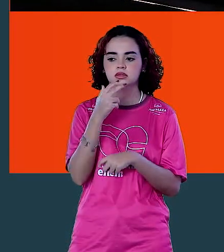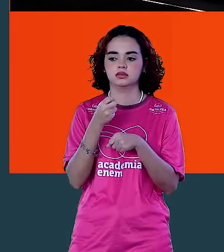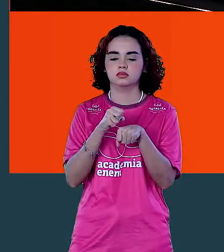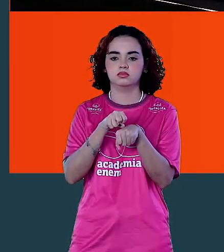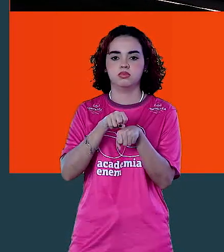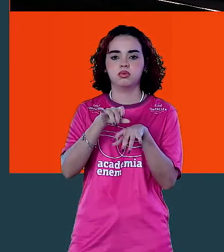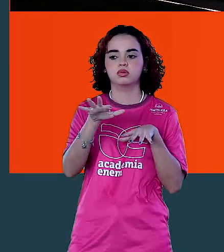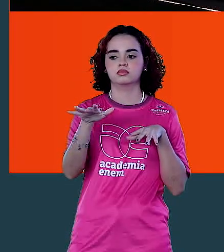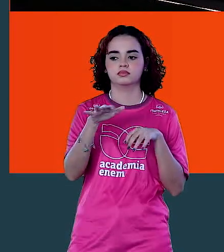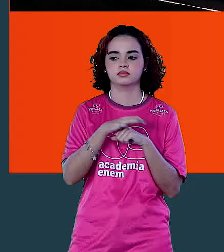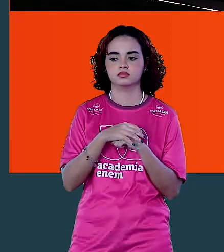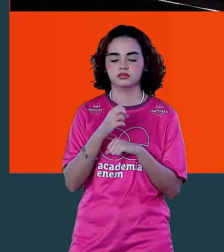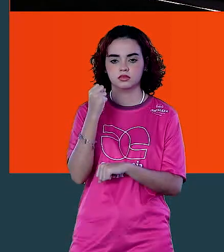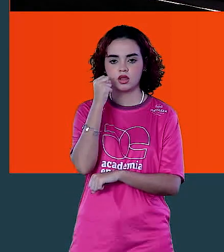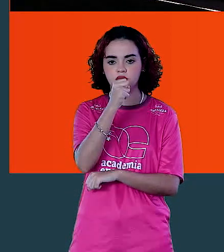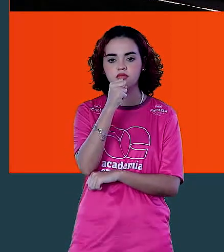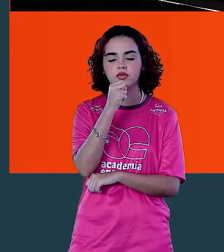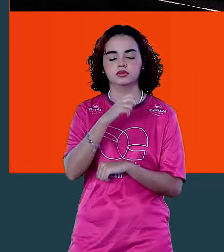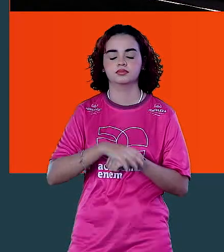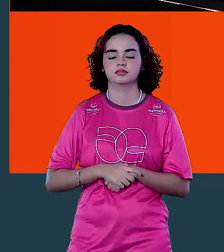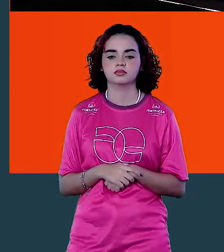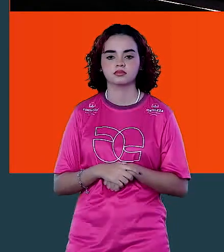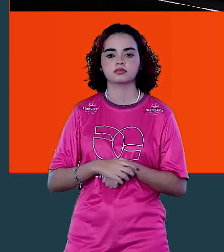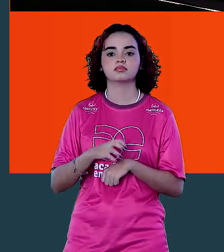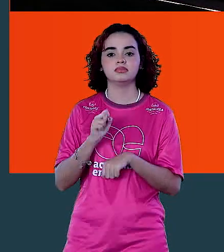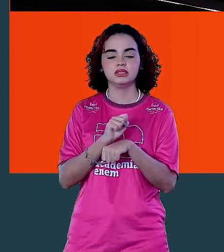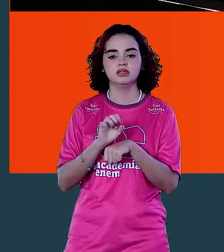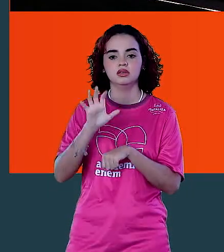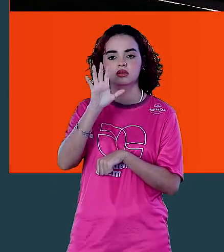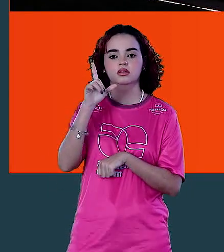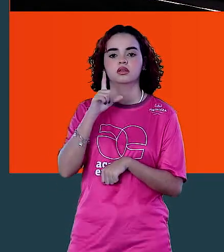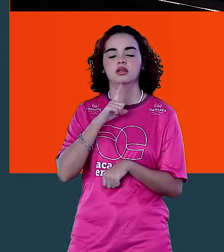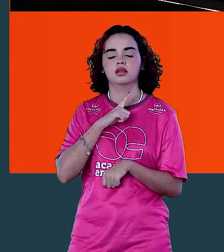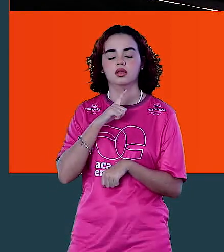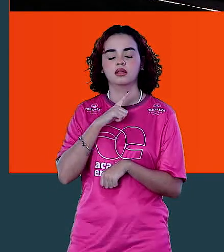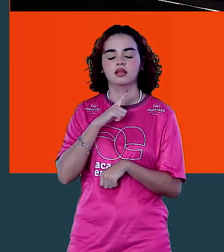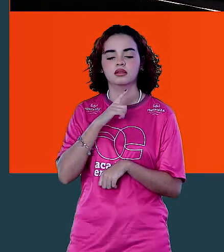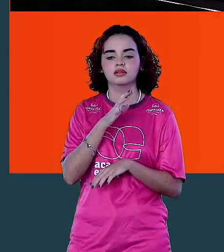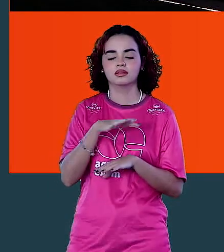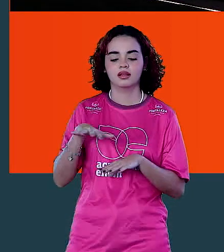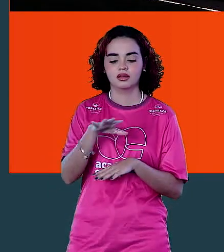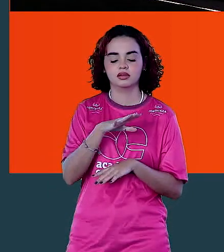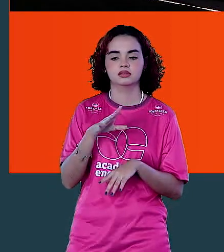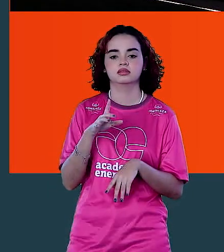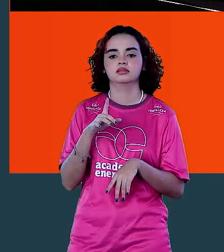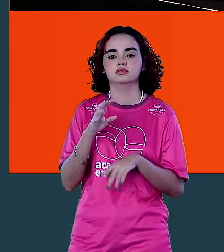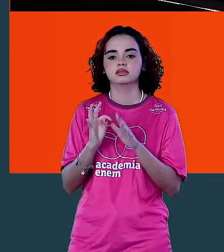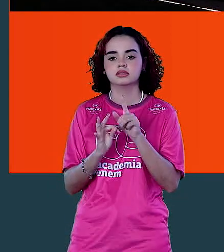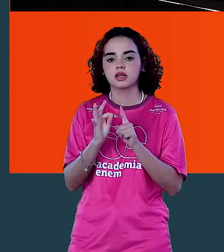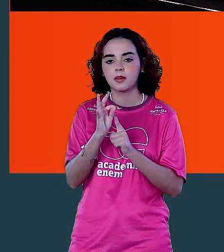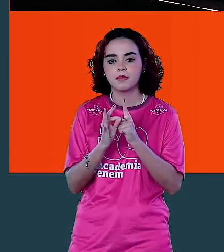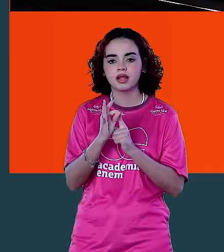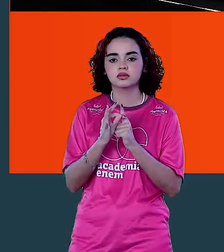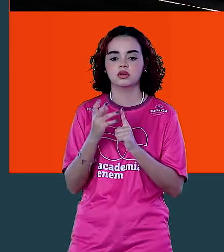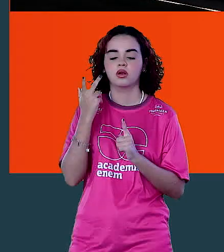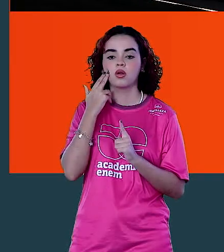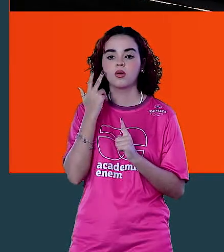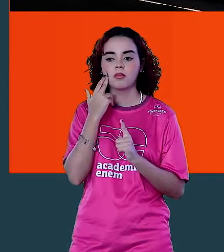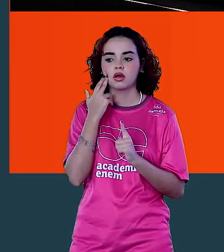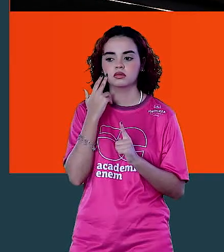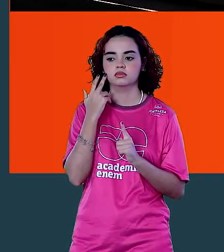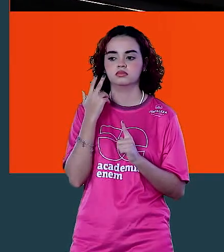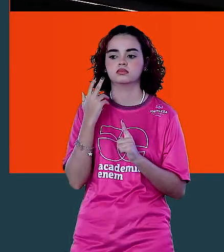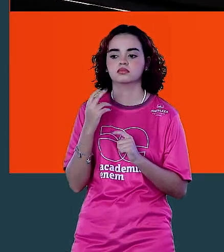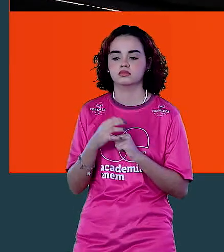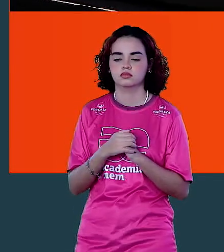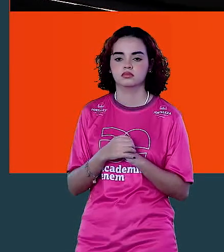pequenas, que o ponto de ebulição, né, para se transformar em gás, é na temperatura ambiente, e tem moléculas que o ponto de ebulição é de